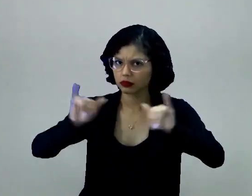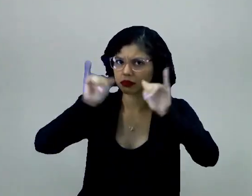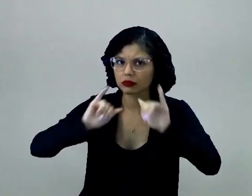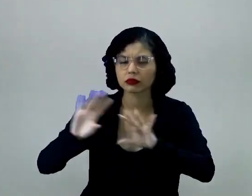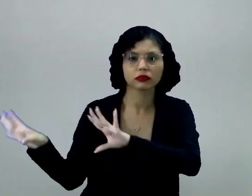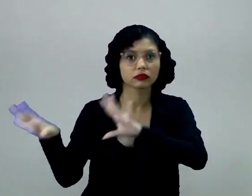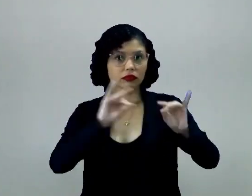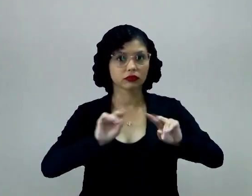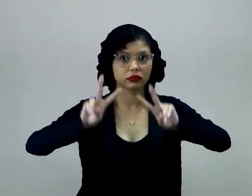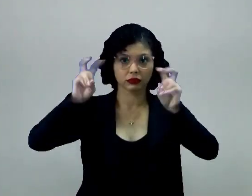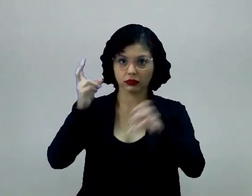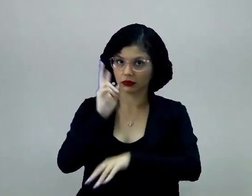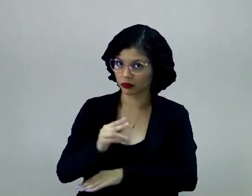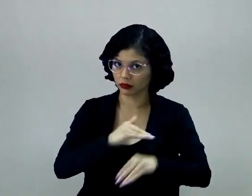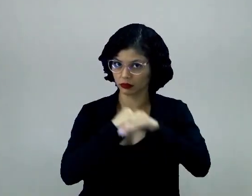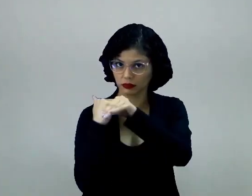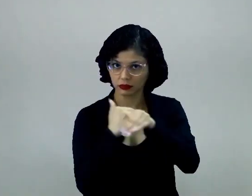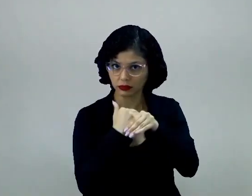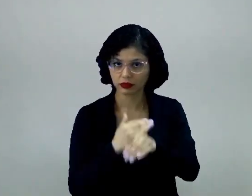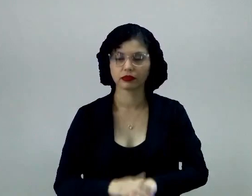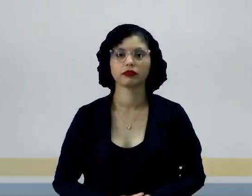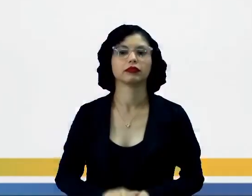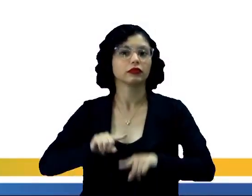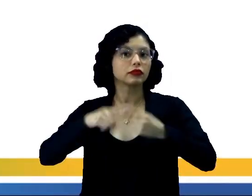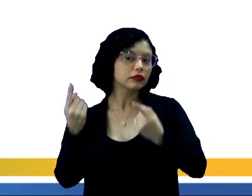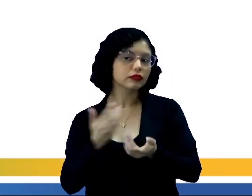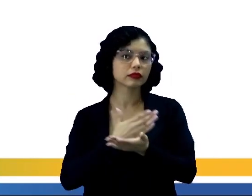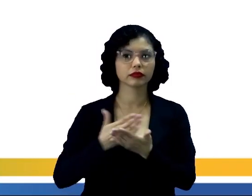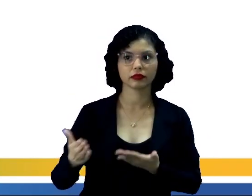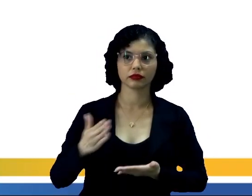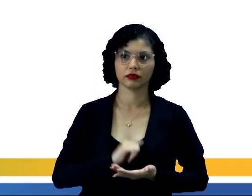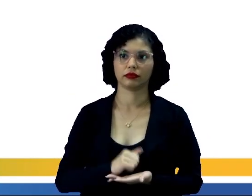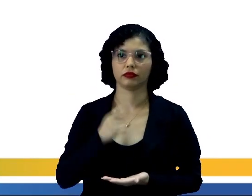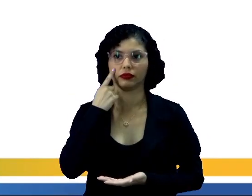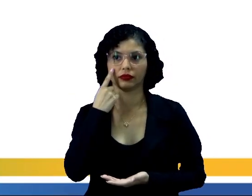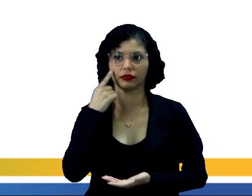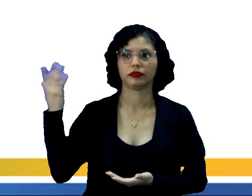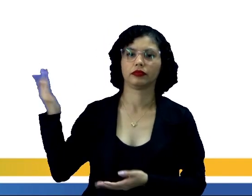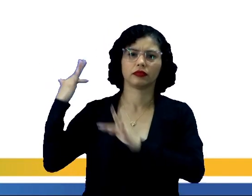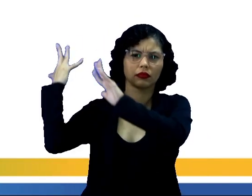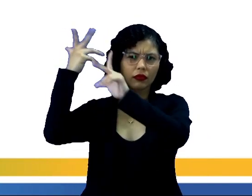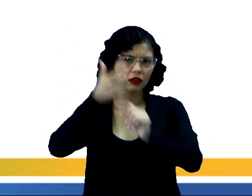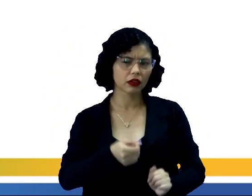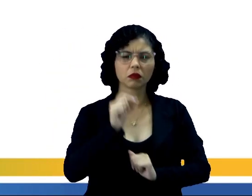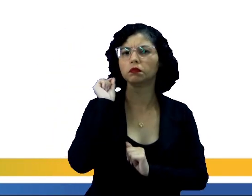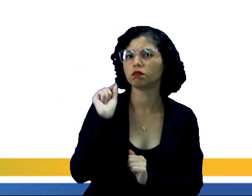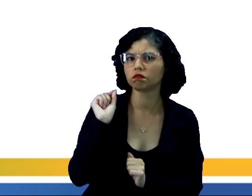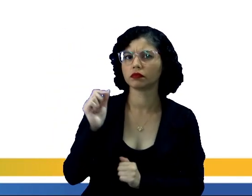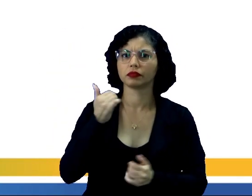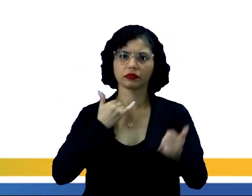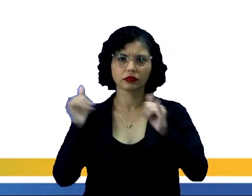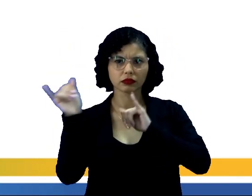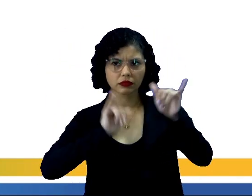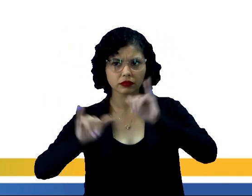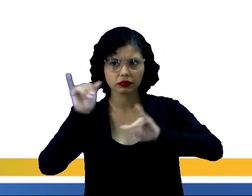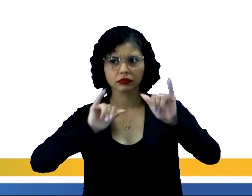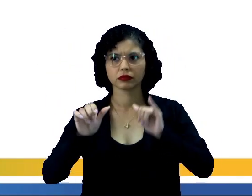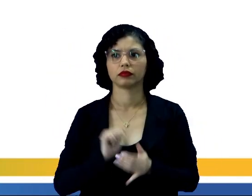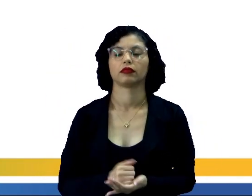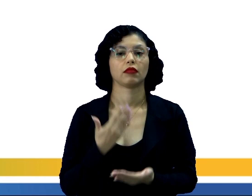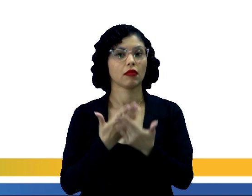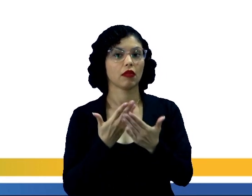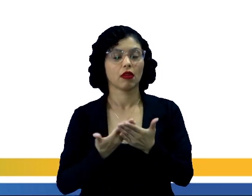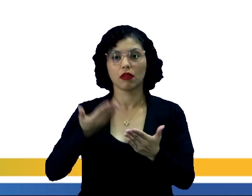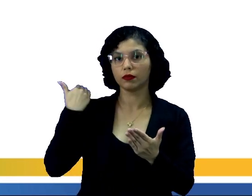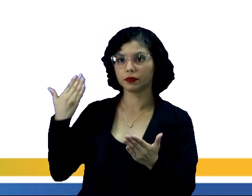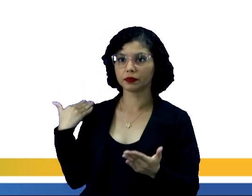notícias que trazem o mesmo tema. Mas para a gente iniciar, vamos relembrar o que é notícia, porque na aula anterior